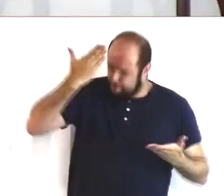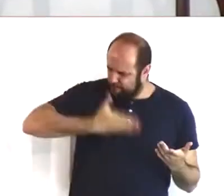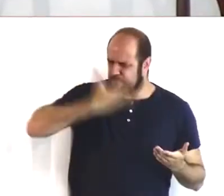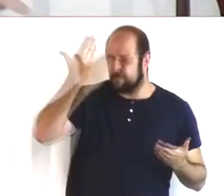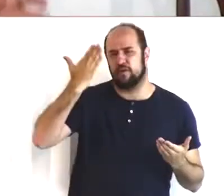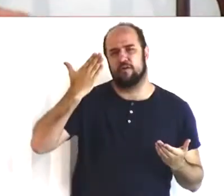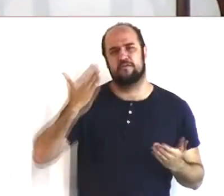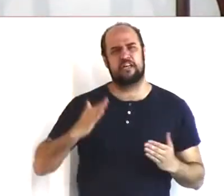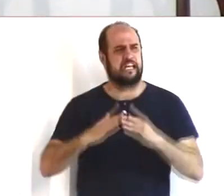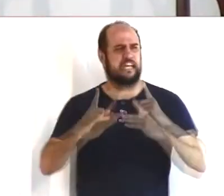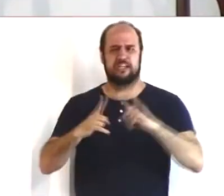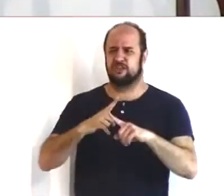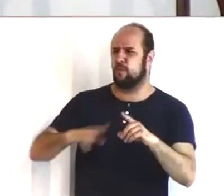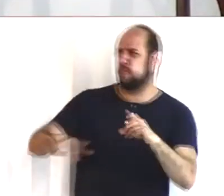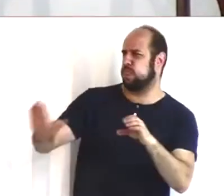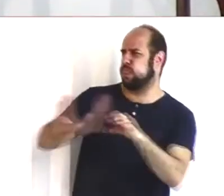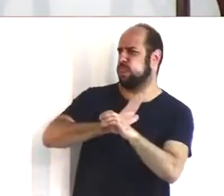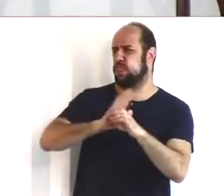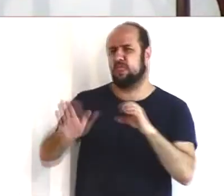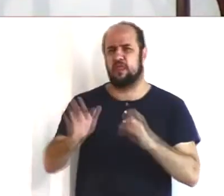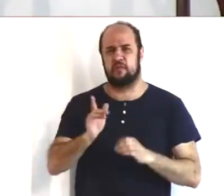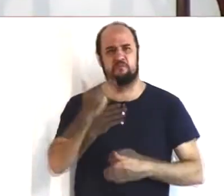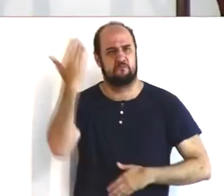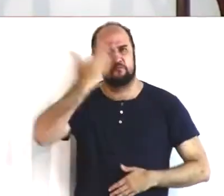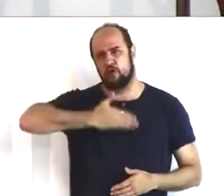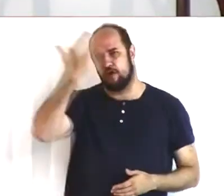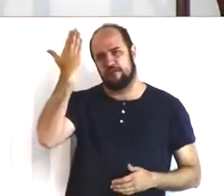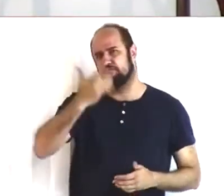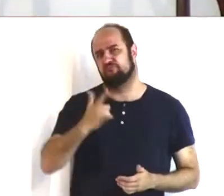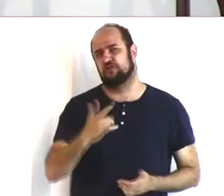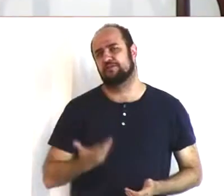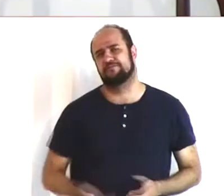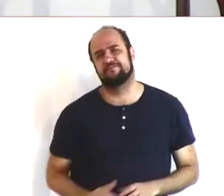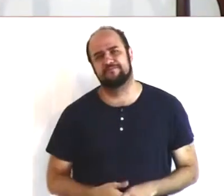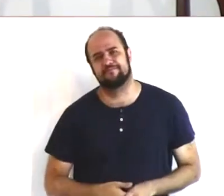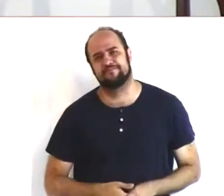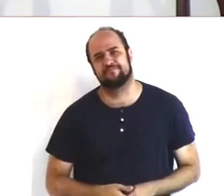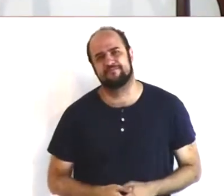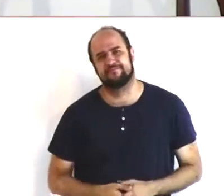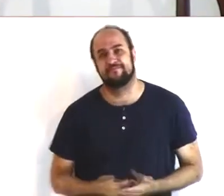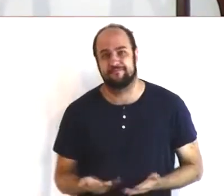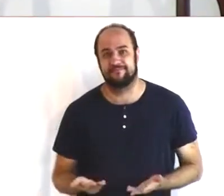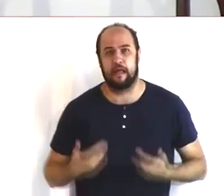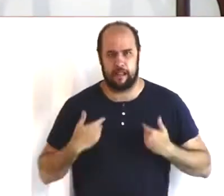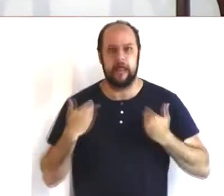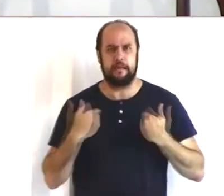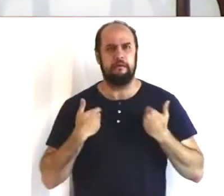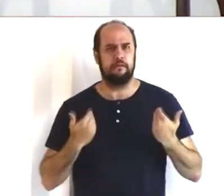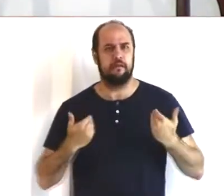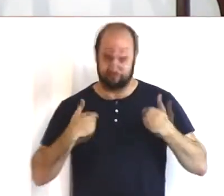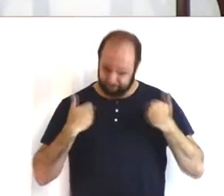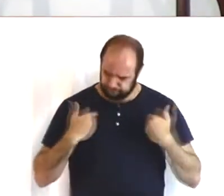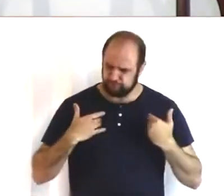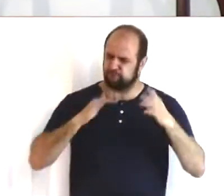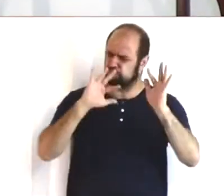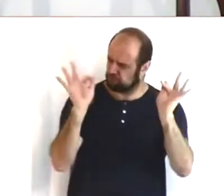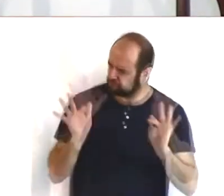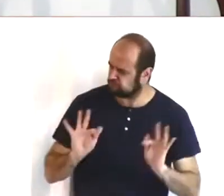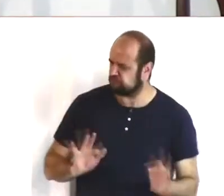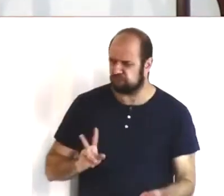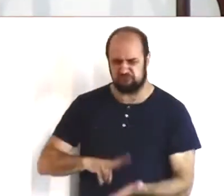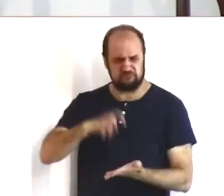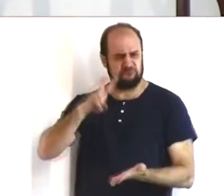Dentro de uma igreja cheia de pessoas, quase não há provação. Ao contrário, há alegria, há gozo, há